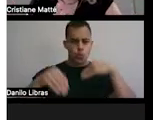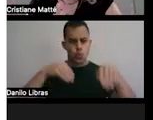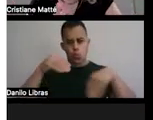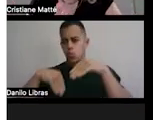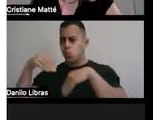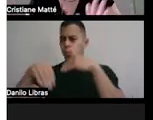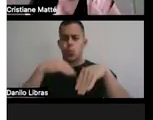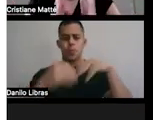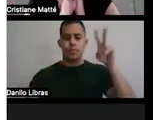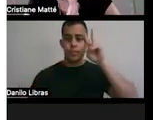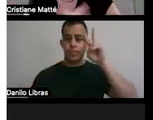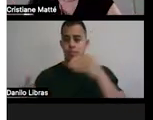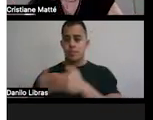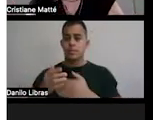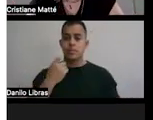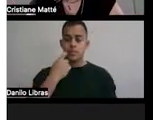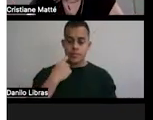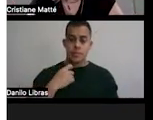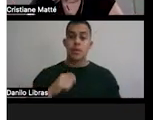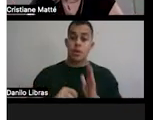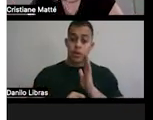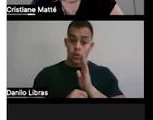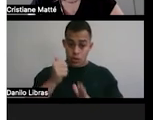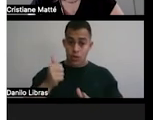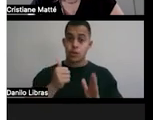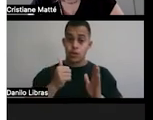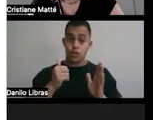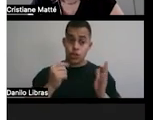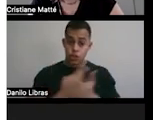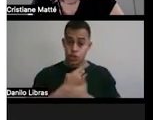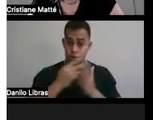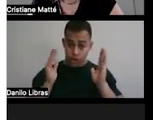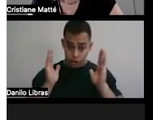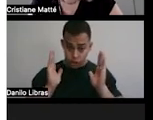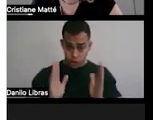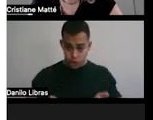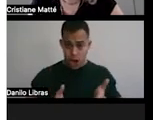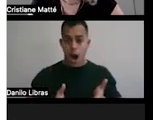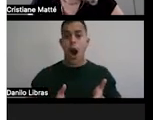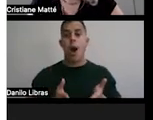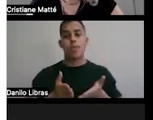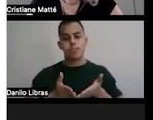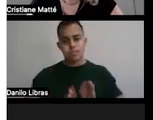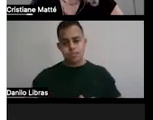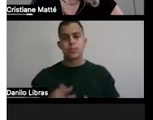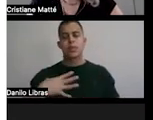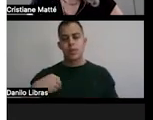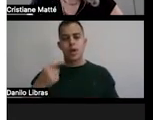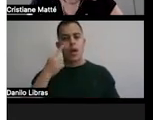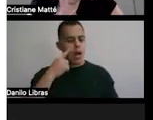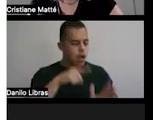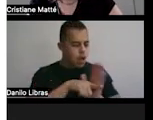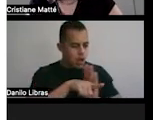a sexta-feira. Uma vez, então, que nascem os filhotes, quando eles têm 7 dias de vida, a gente obtém as amostras cerebrais